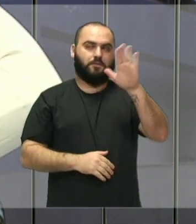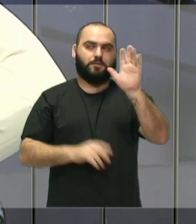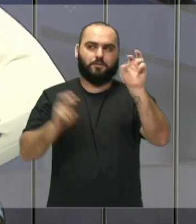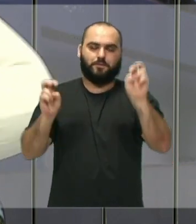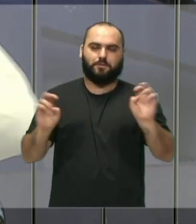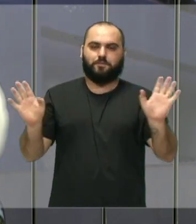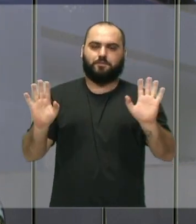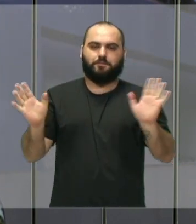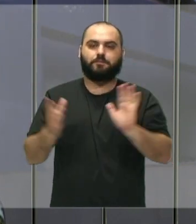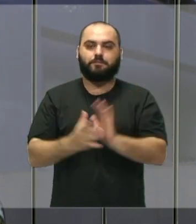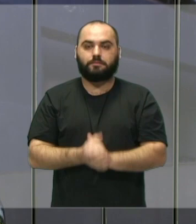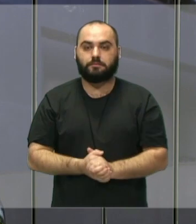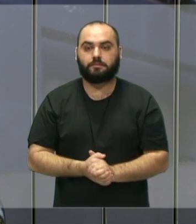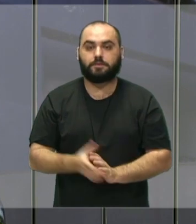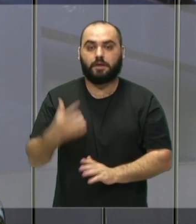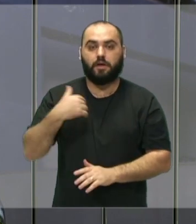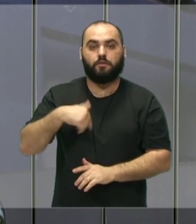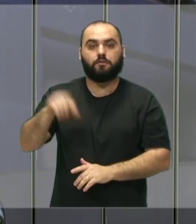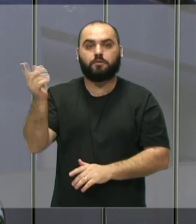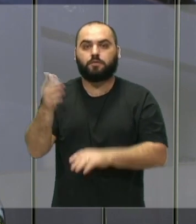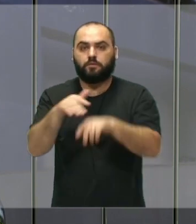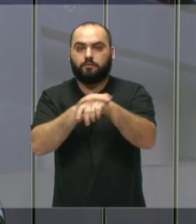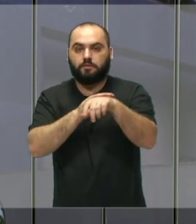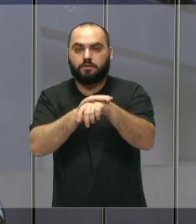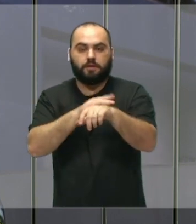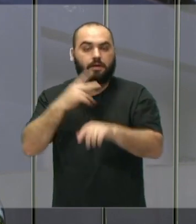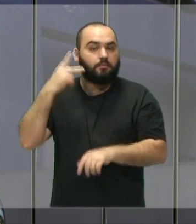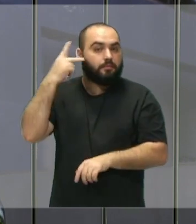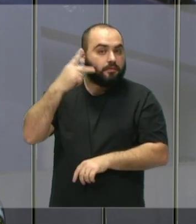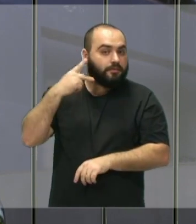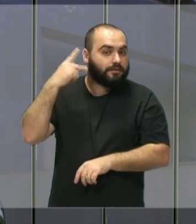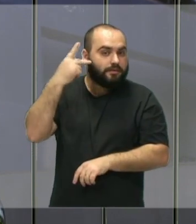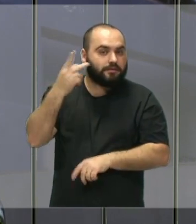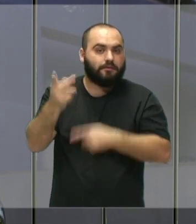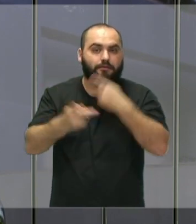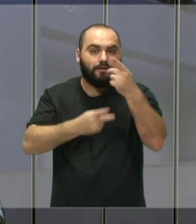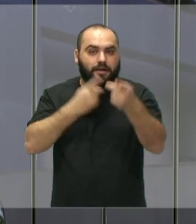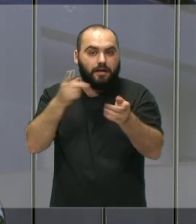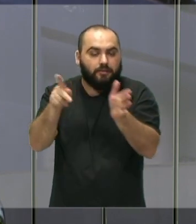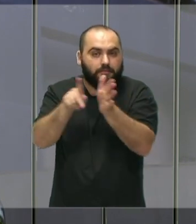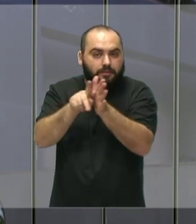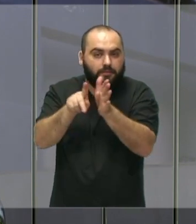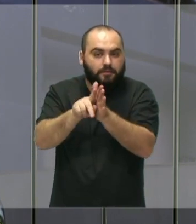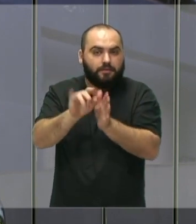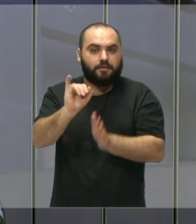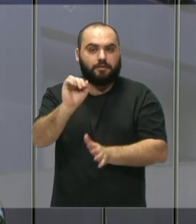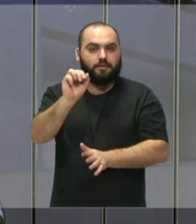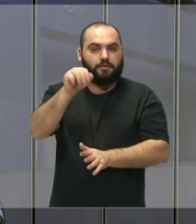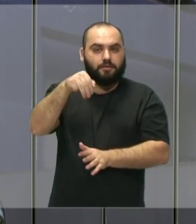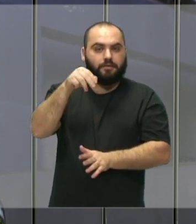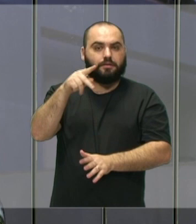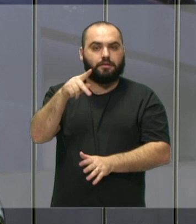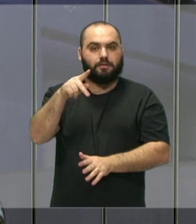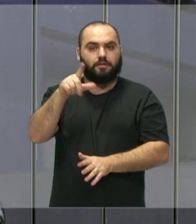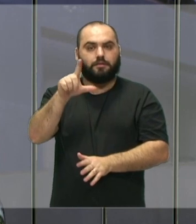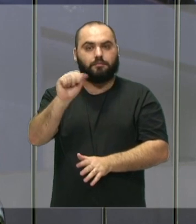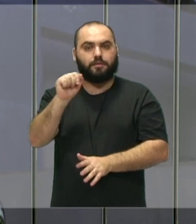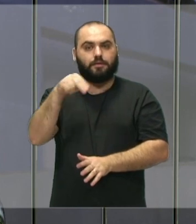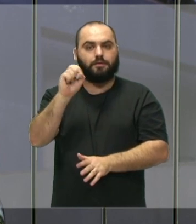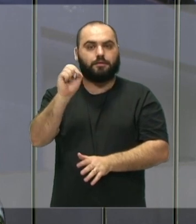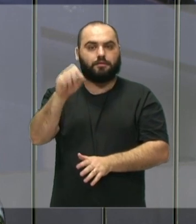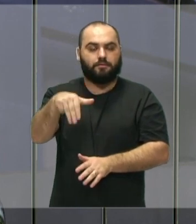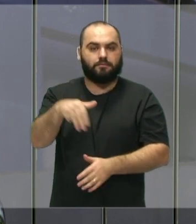Então, aí eu procurei, na época, alguns políticos para falar sobre o Implanon, que eu já tinha conhecimento dele.